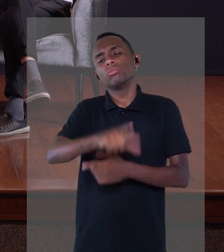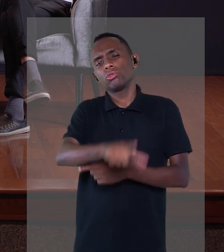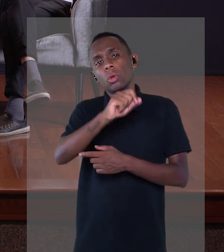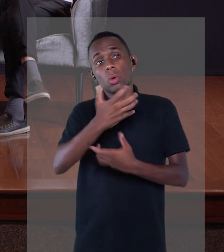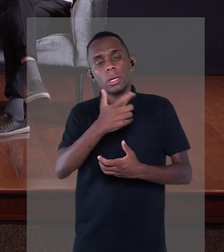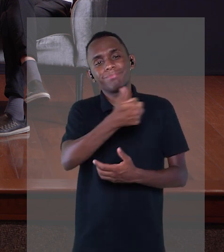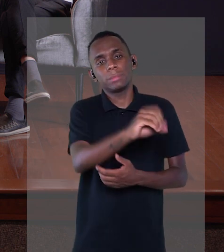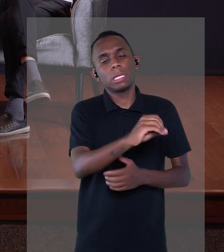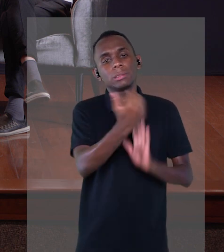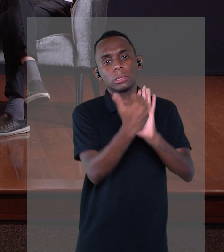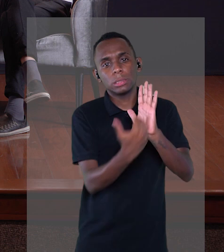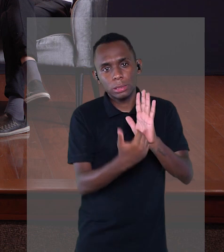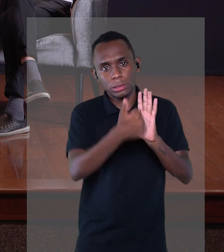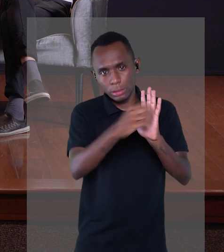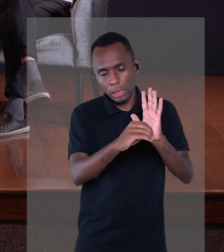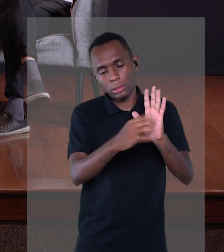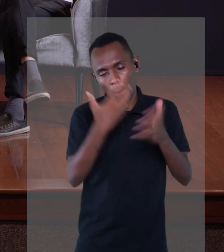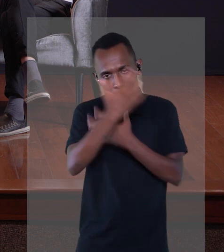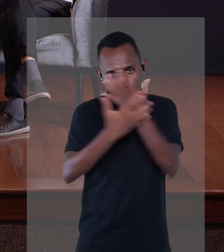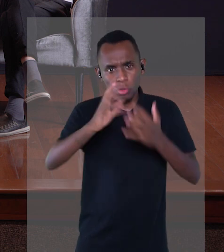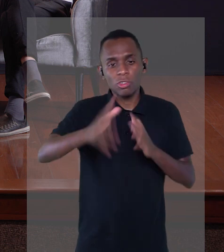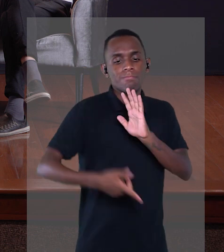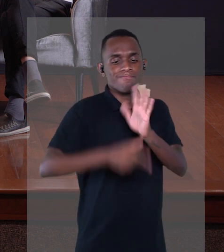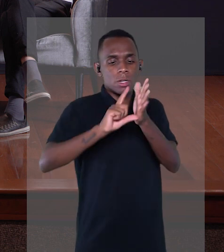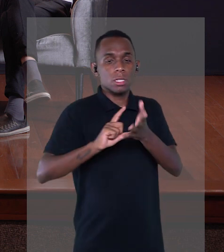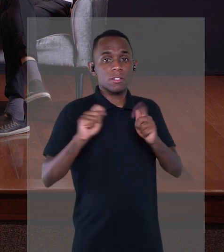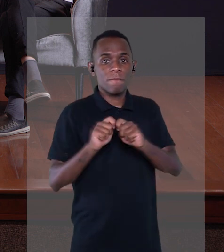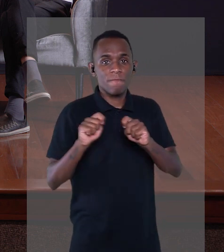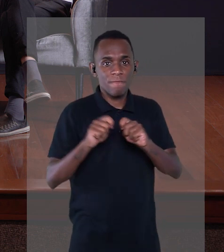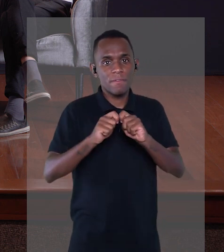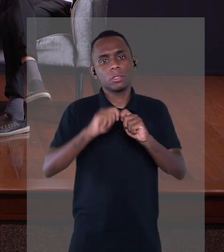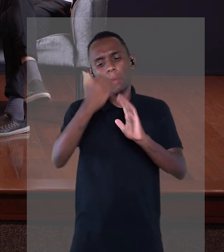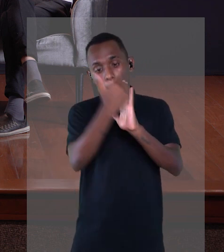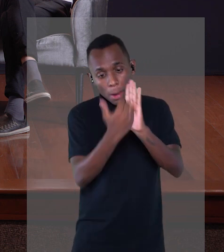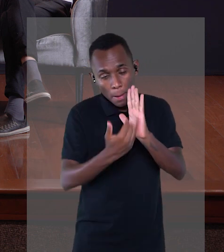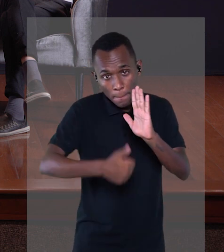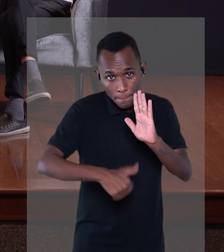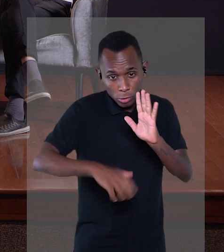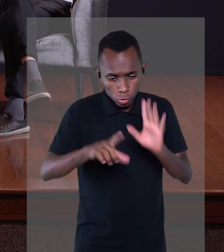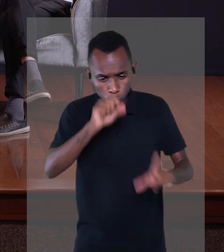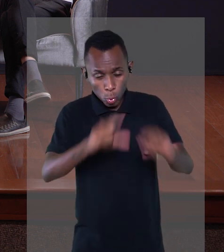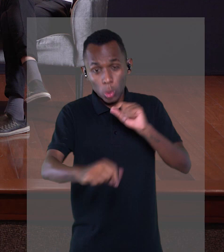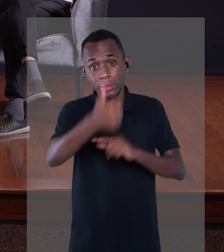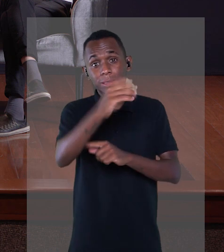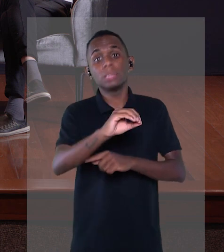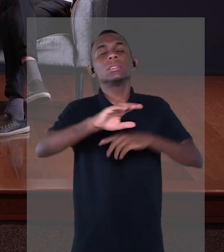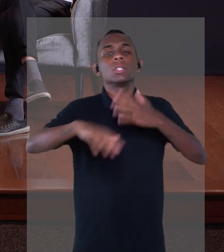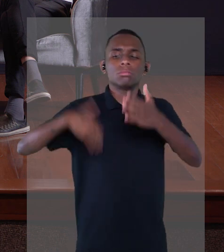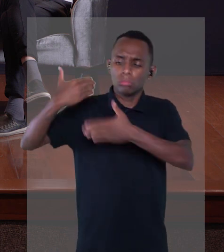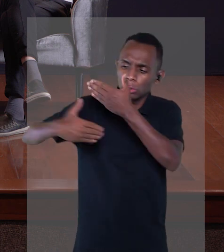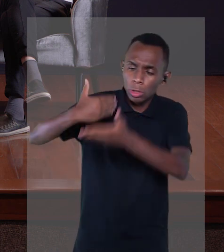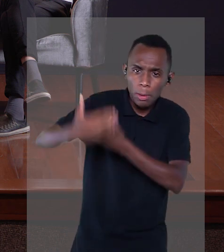10 canções, e nisso a gente já tinha feito uma primeira lista, né, das 10, e nesse processo todo